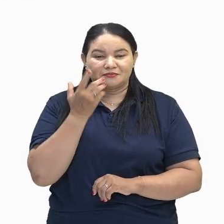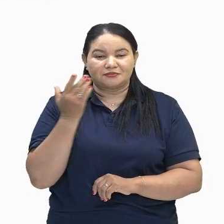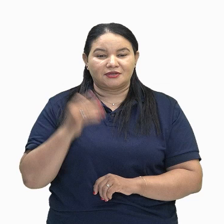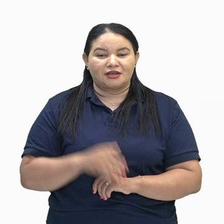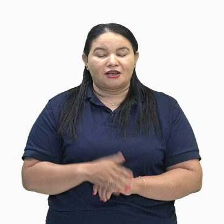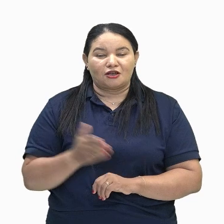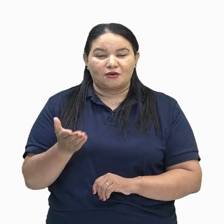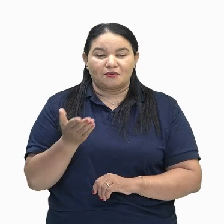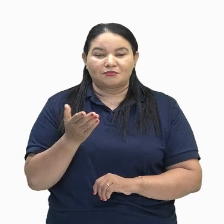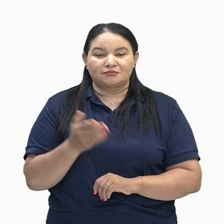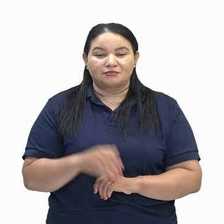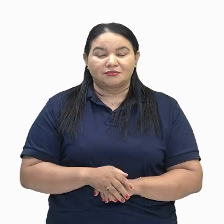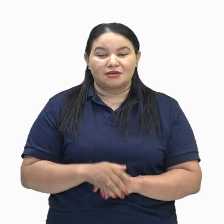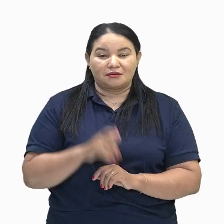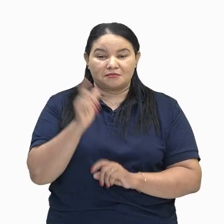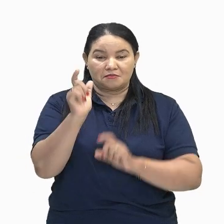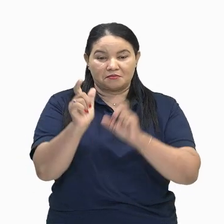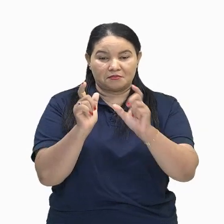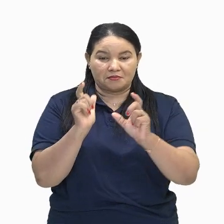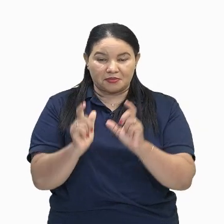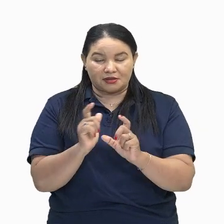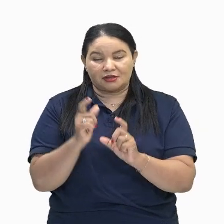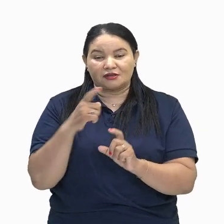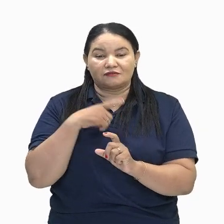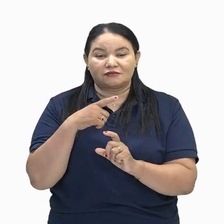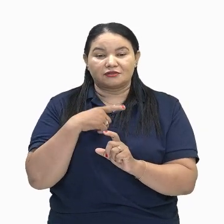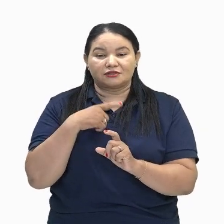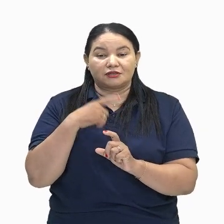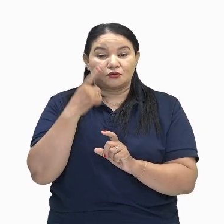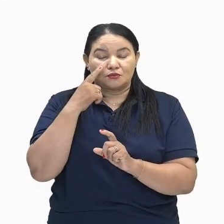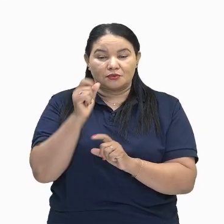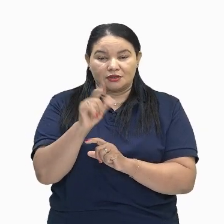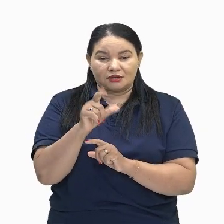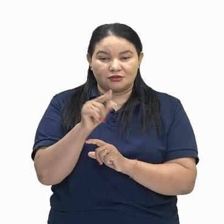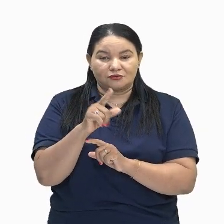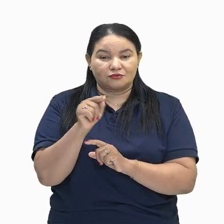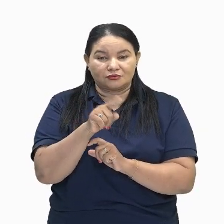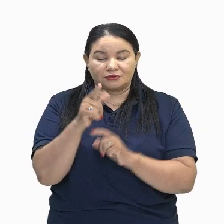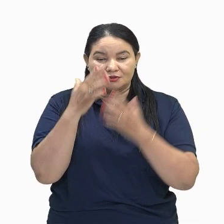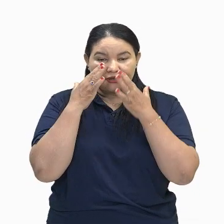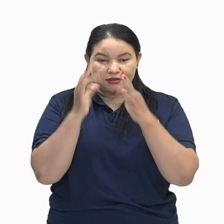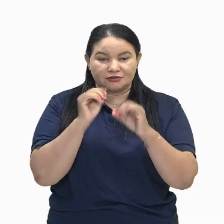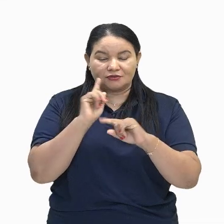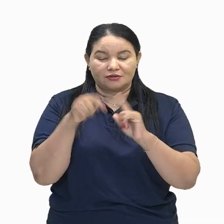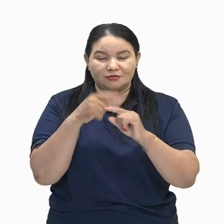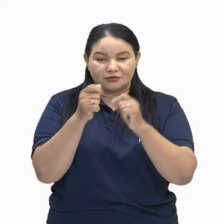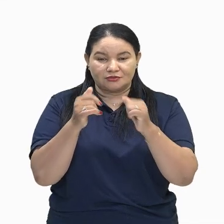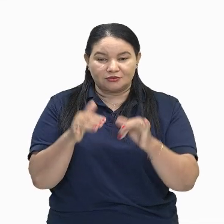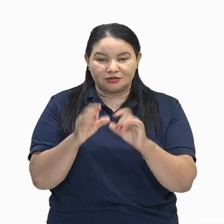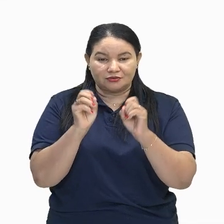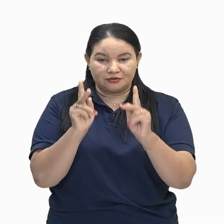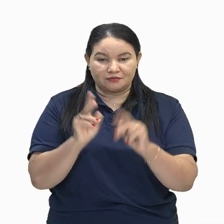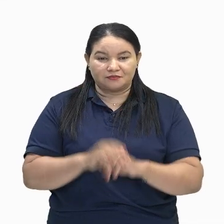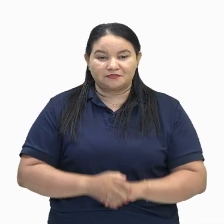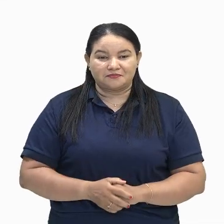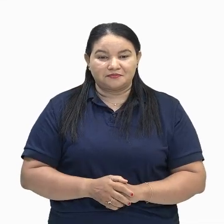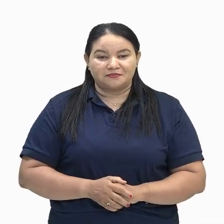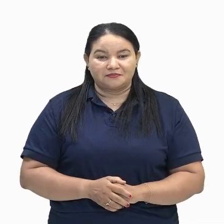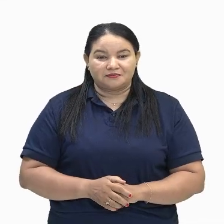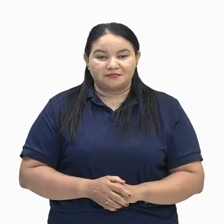fala que está sendo dita no texto, depois a gente retorna para fazermos aí a explicação das palavras que estão em destaque.